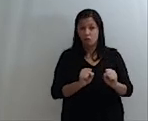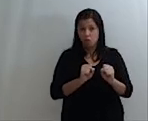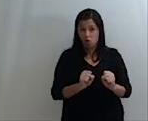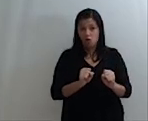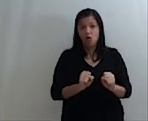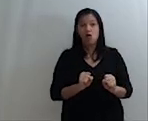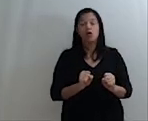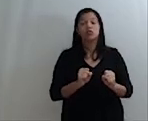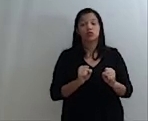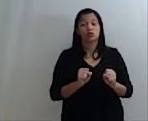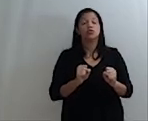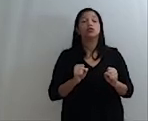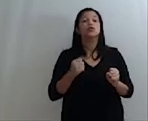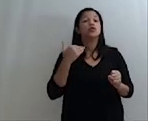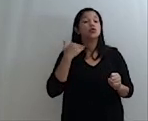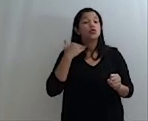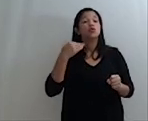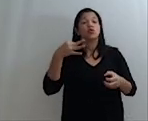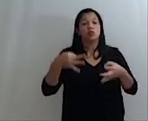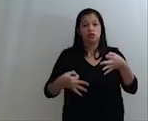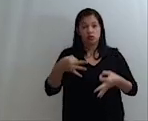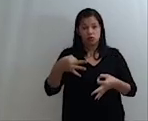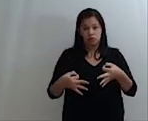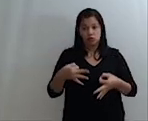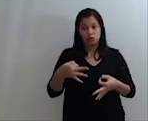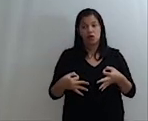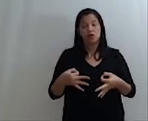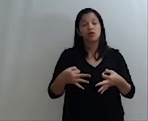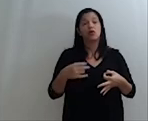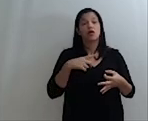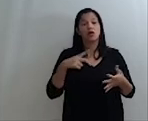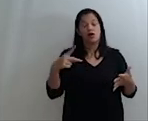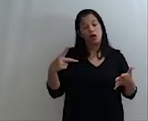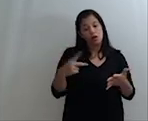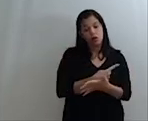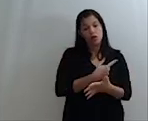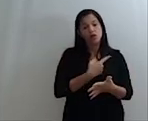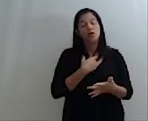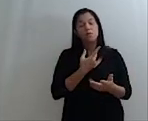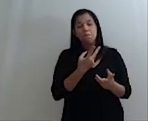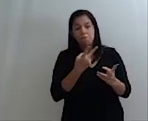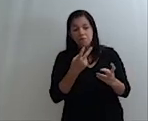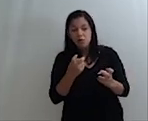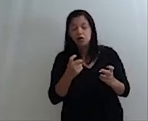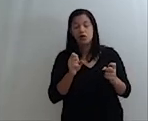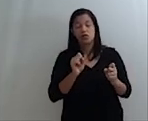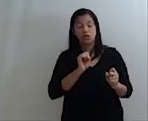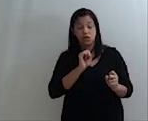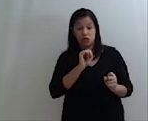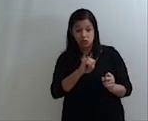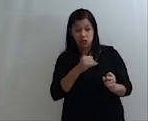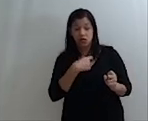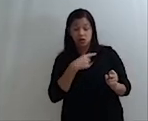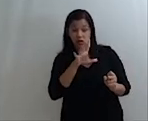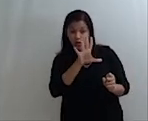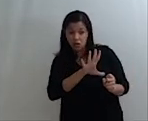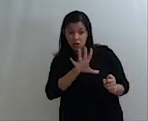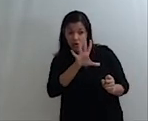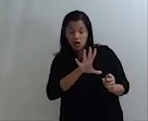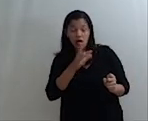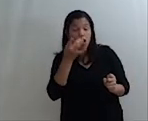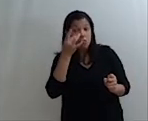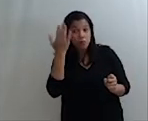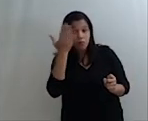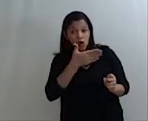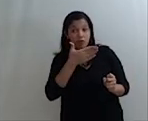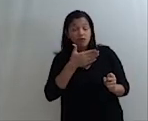em juízo o ato de reconhecimento formal desde que observado o devido procedimento probatório bem Como